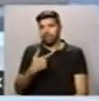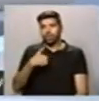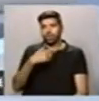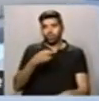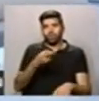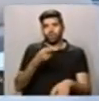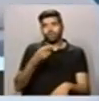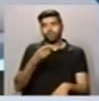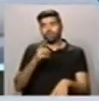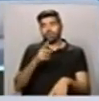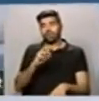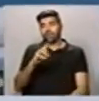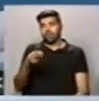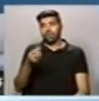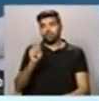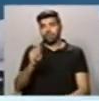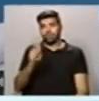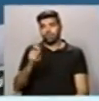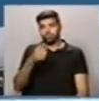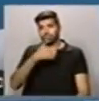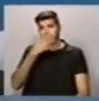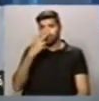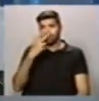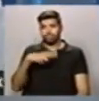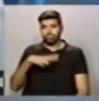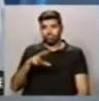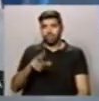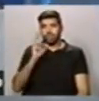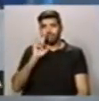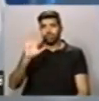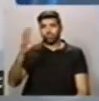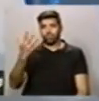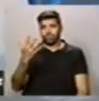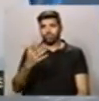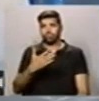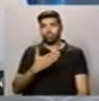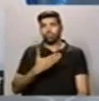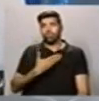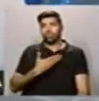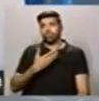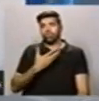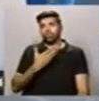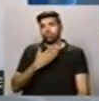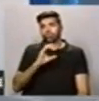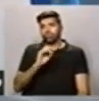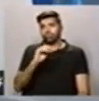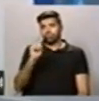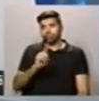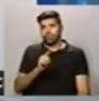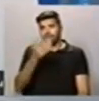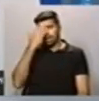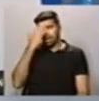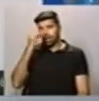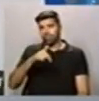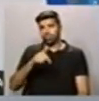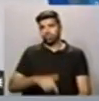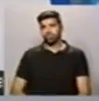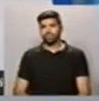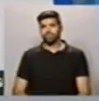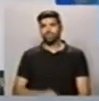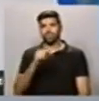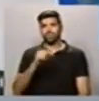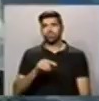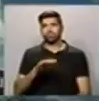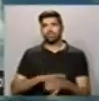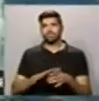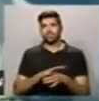39 minutos, bom dia Portugal. Vamos ver o tempo que faz com o meteorologista José Eduardo Alazé. Bom dia, previsões para hoje. Para hoje temos uma